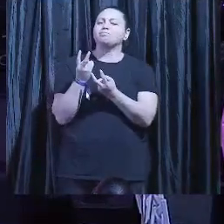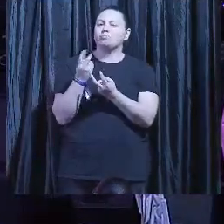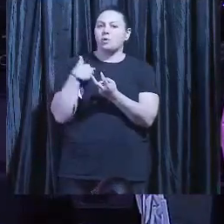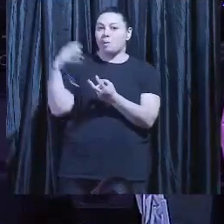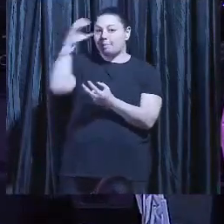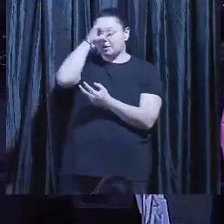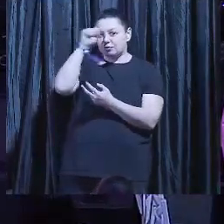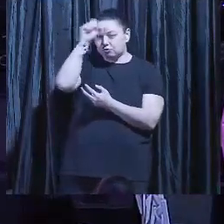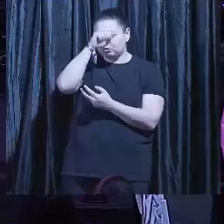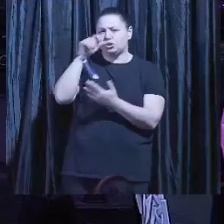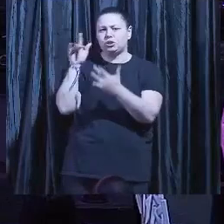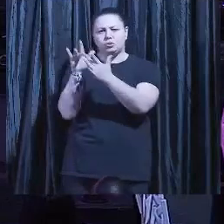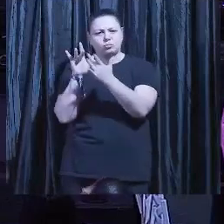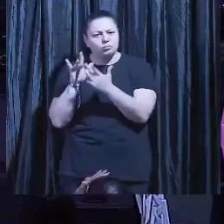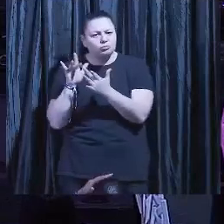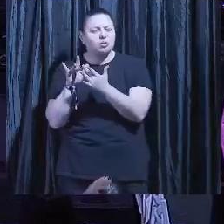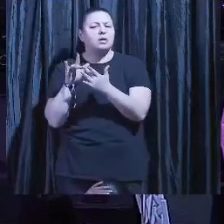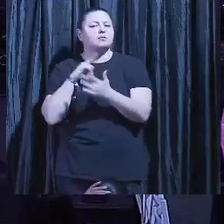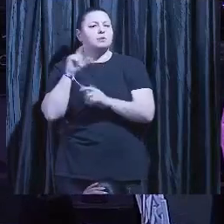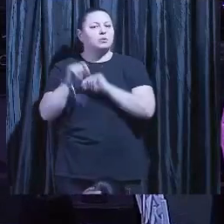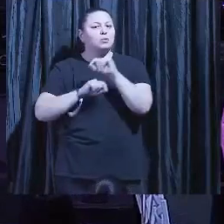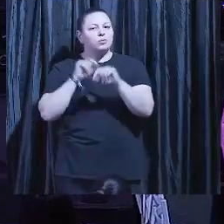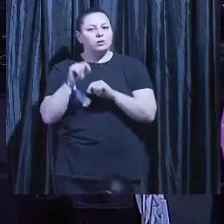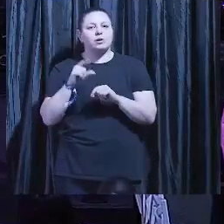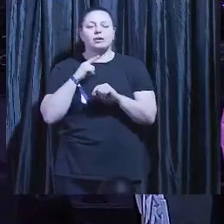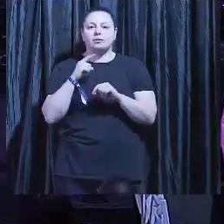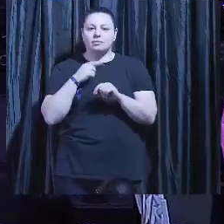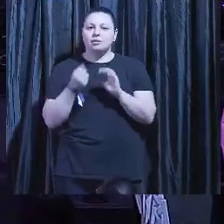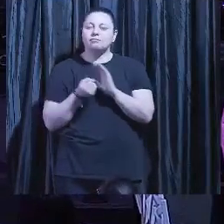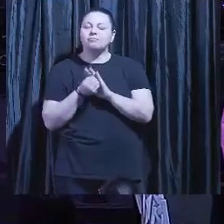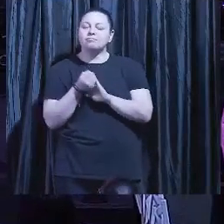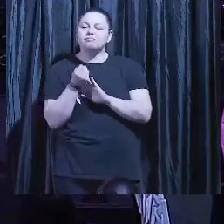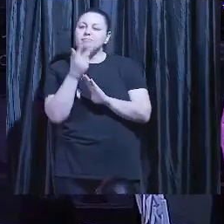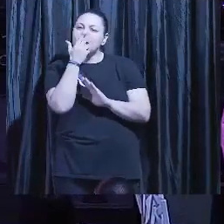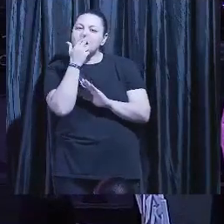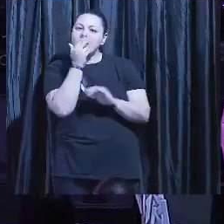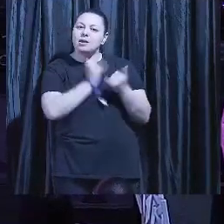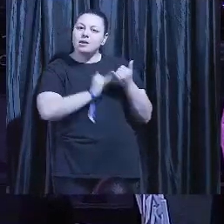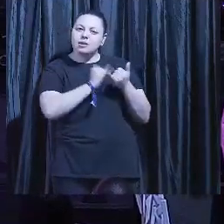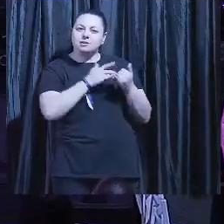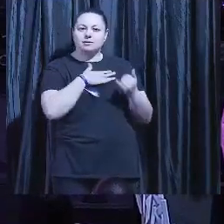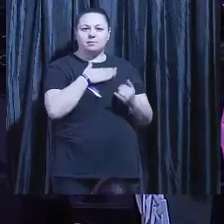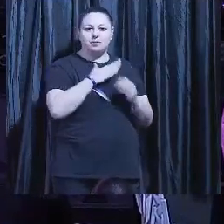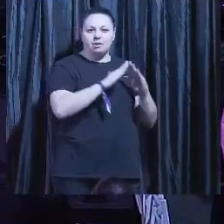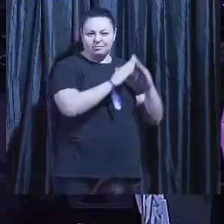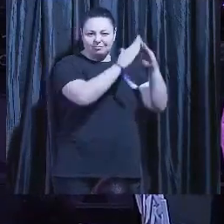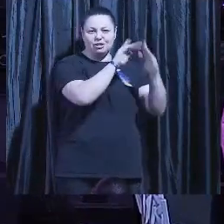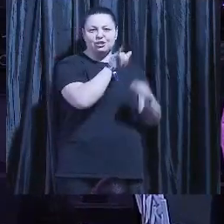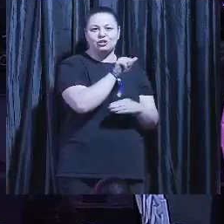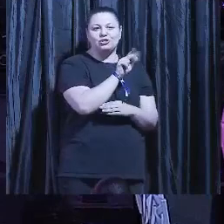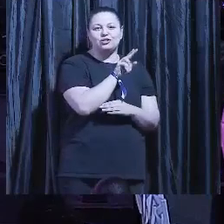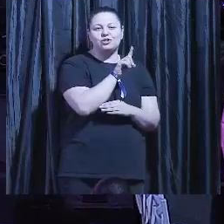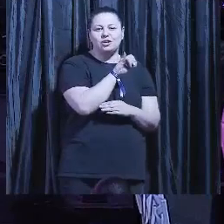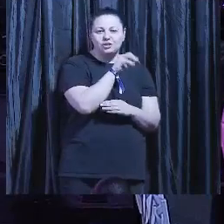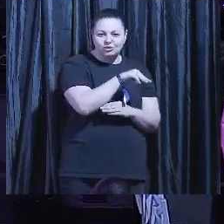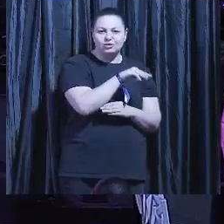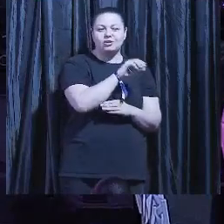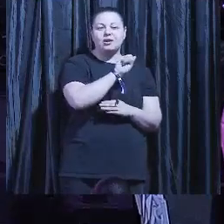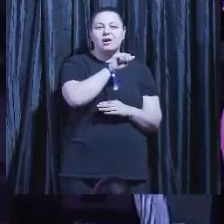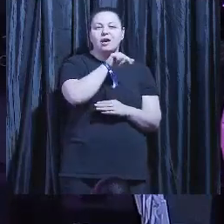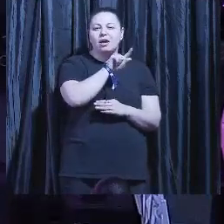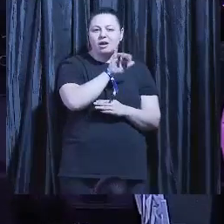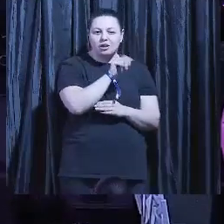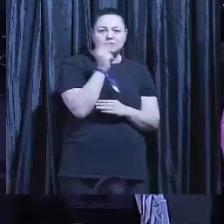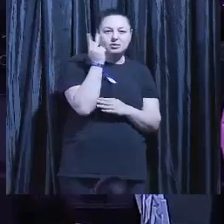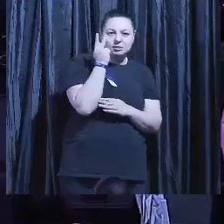de lá, e que tem muita conexão com o Jardim Ângela, de onde eu vou voltar daqui a pouco para casa, é